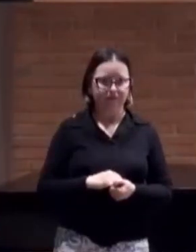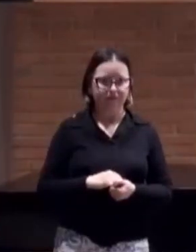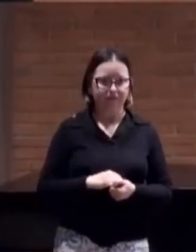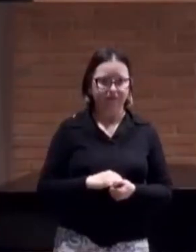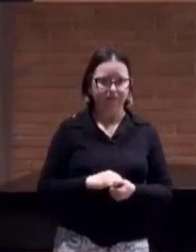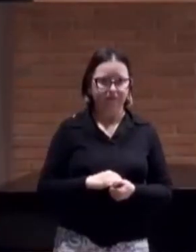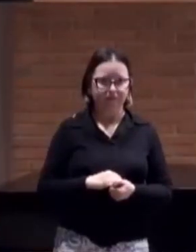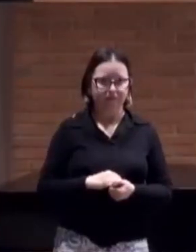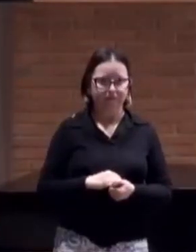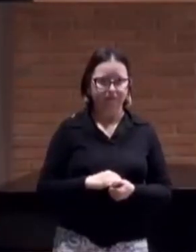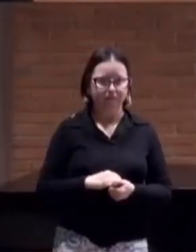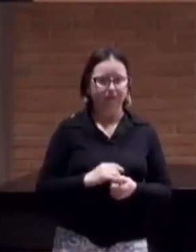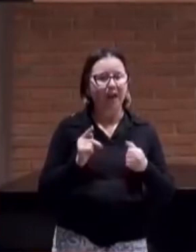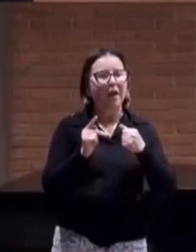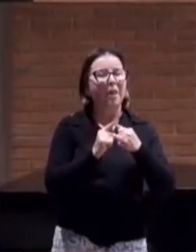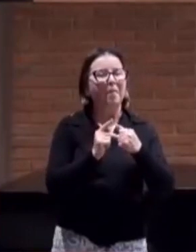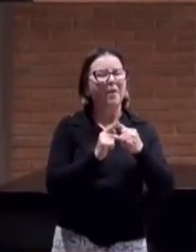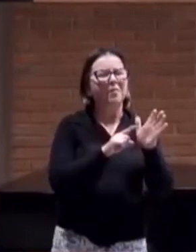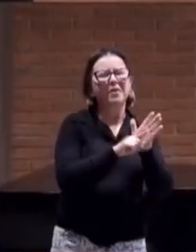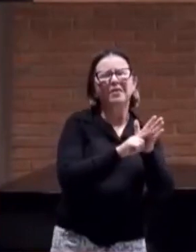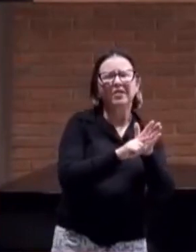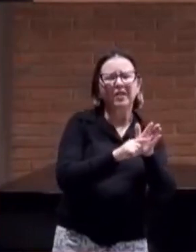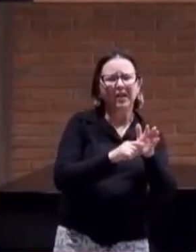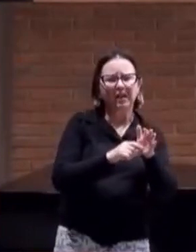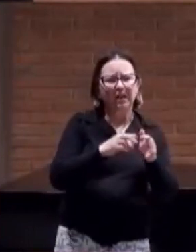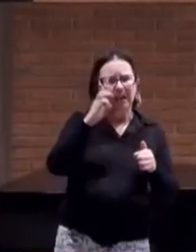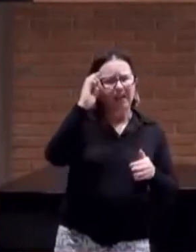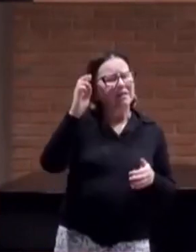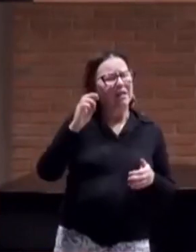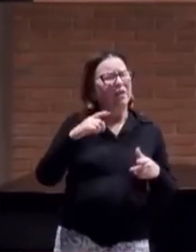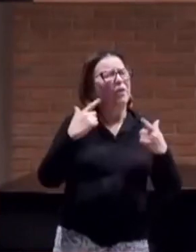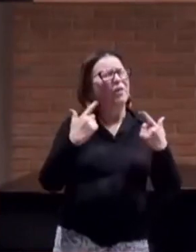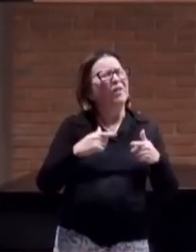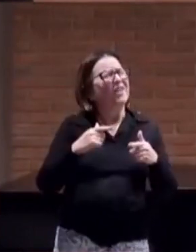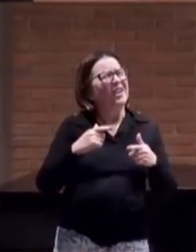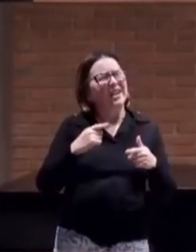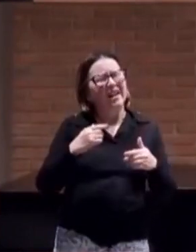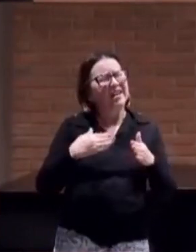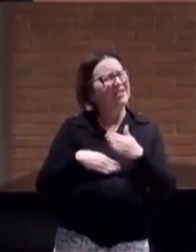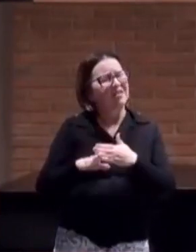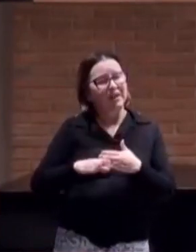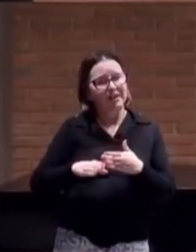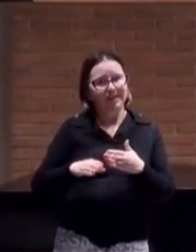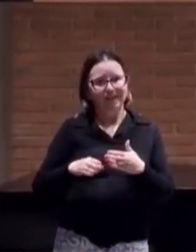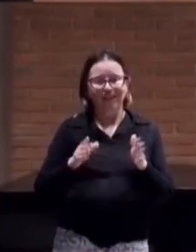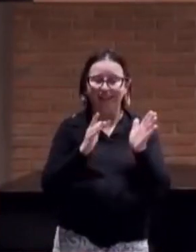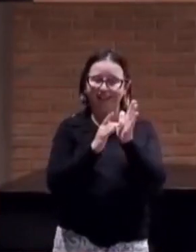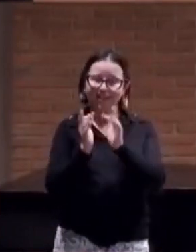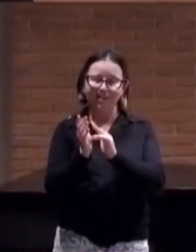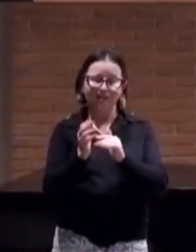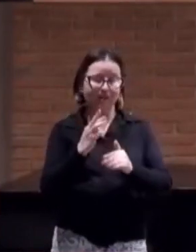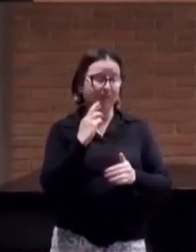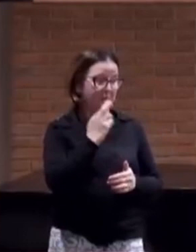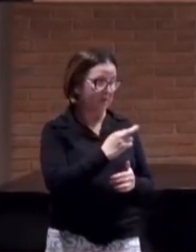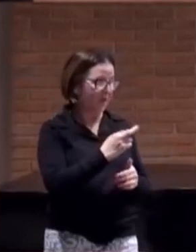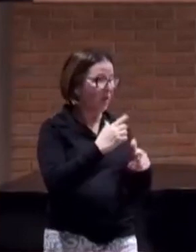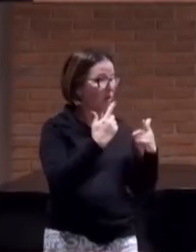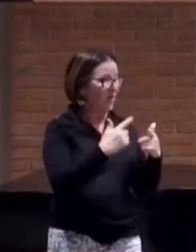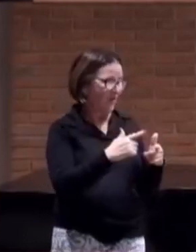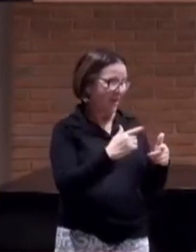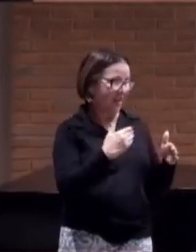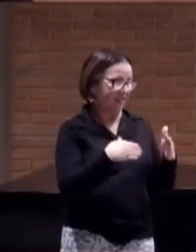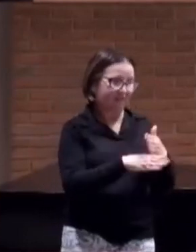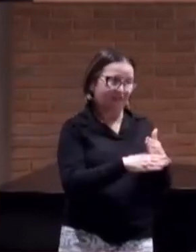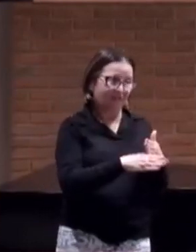Perguntou-lhe Simão Pedro: Senhor, para onde vais? Respondeu Jesus: Para onde vou não podes